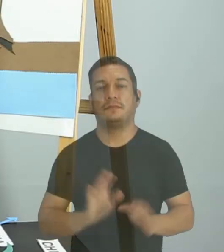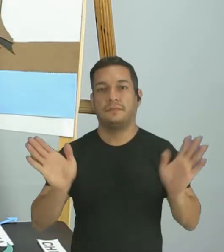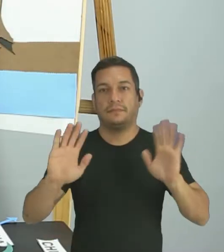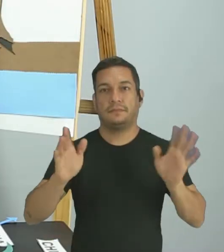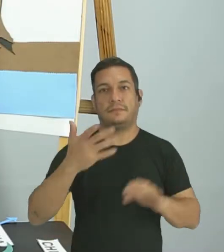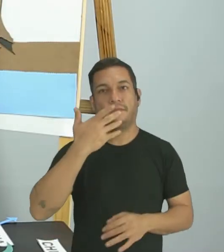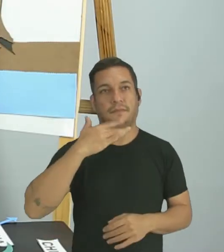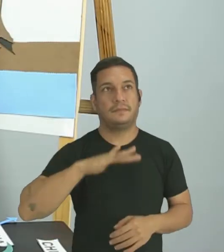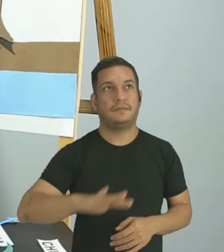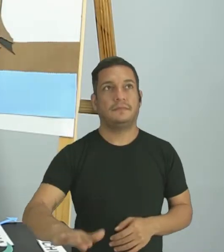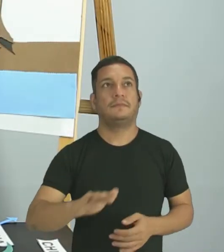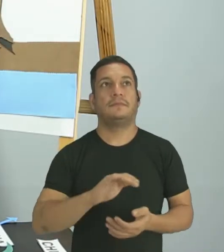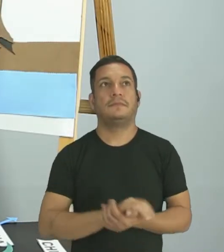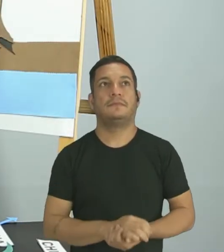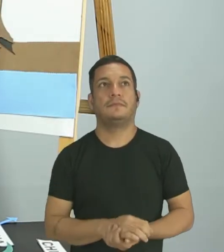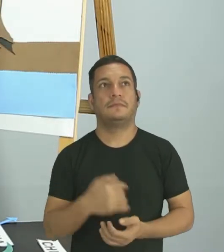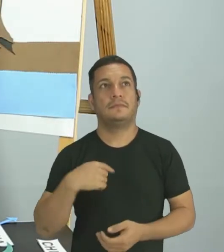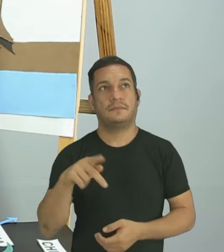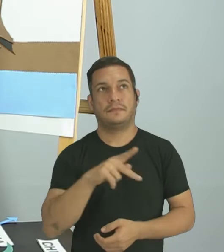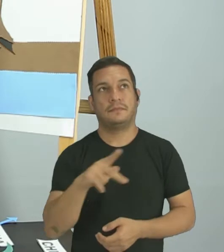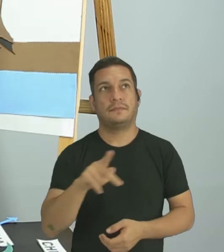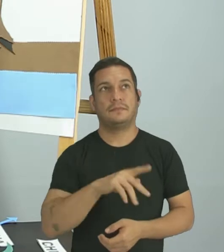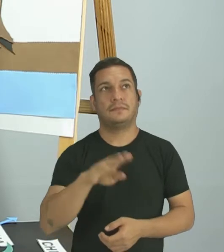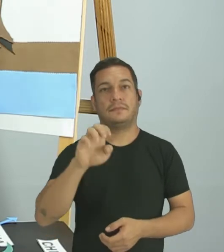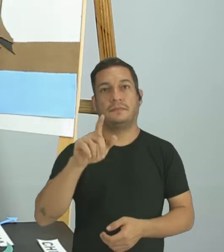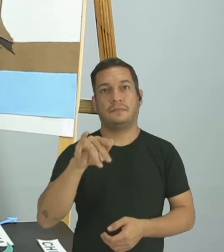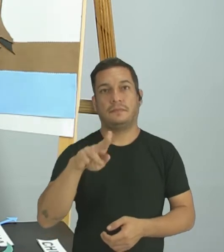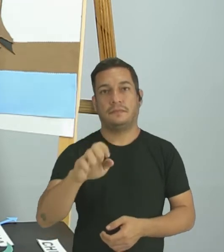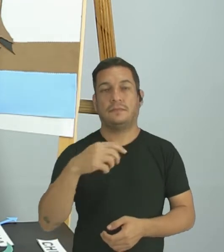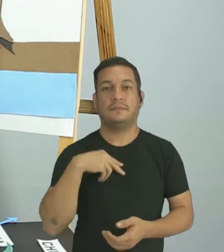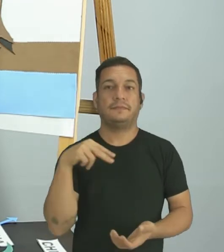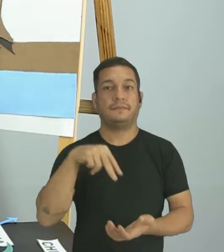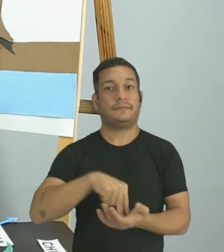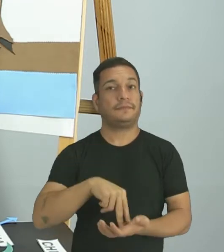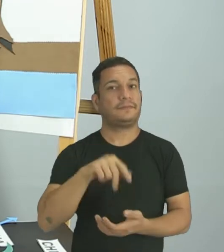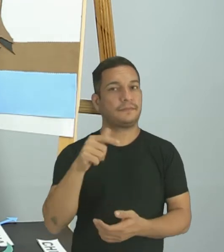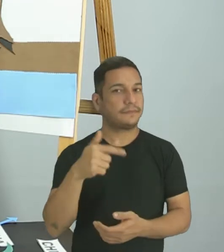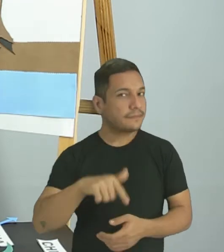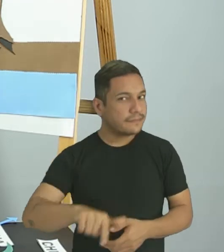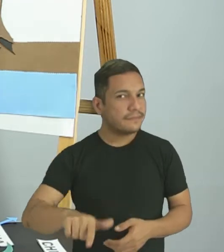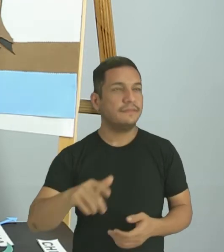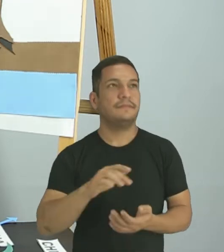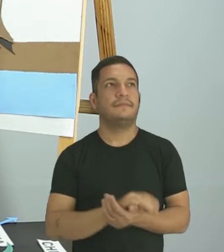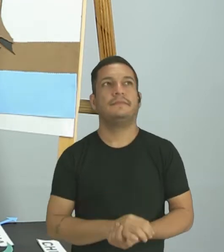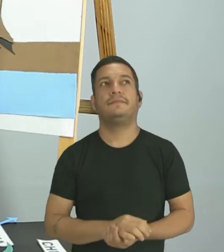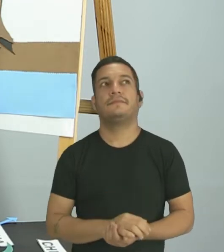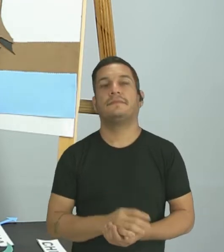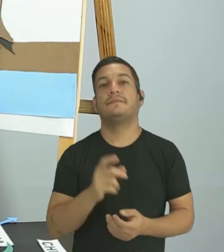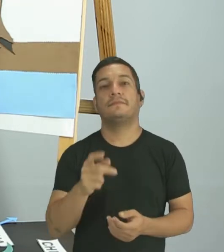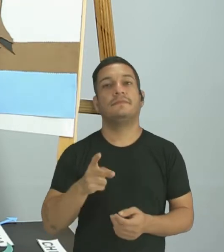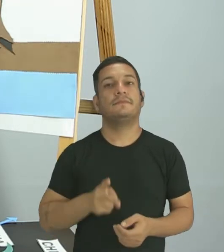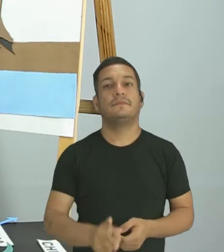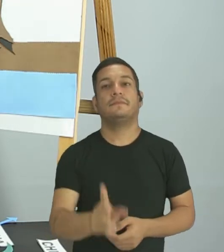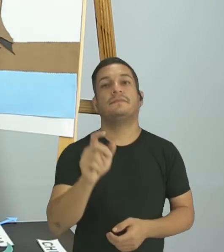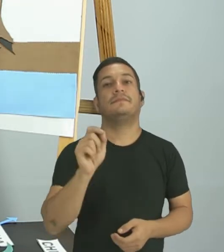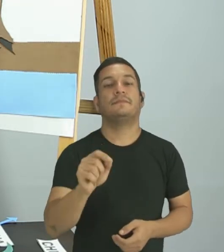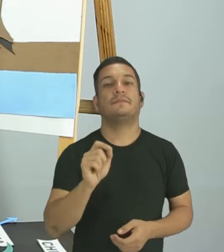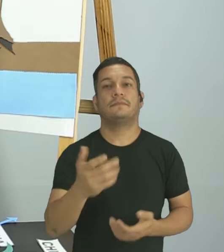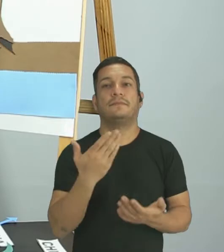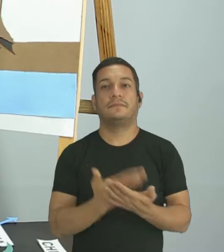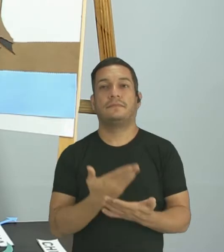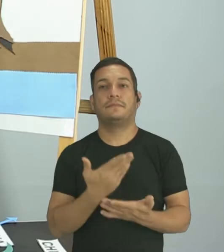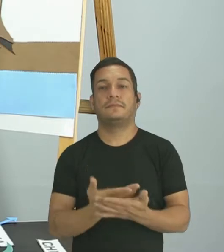Olá, crianças! Eu sou a professora Eliane e estou aqui mais uma vez para continuar estudando